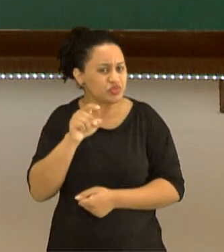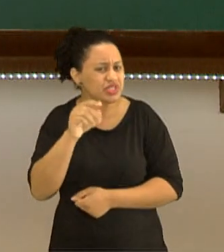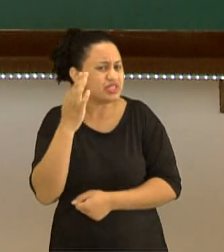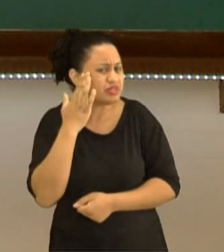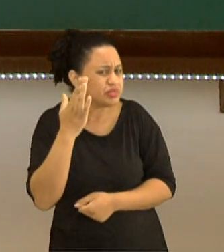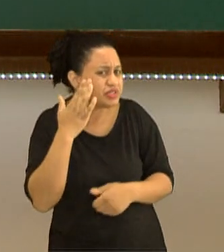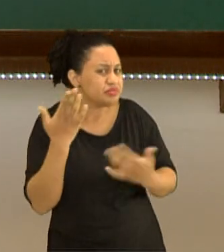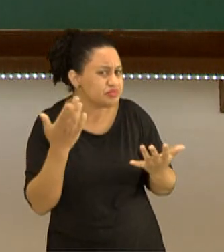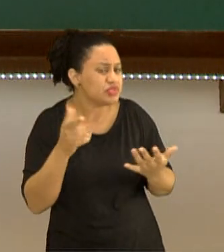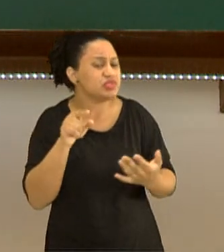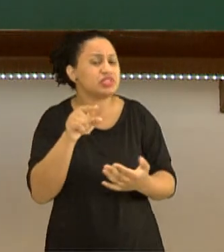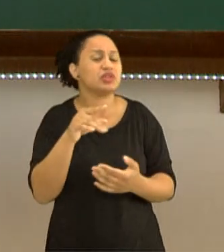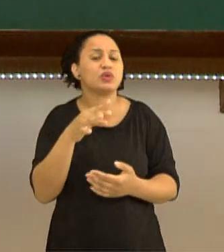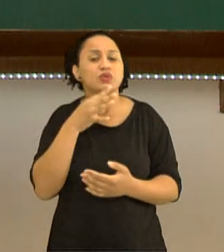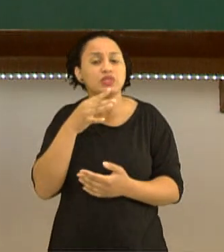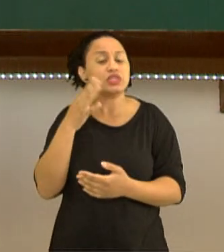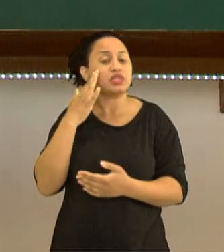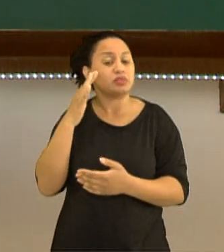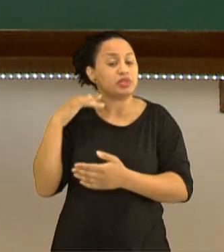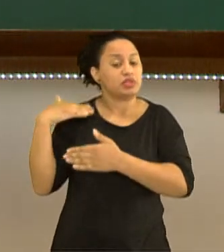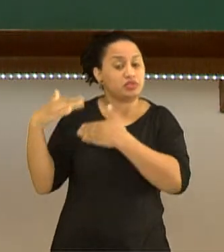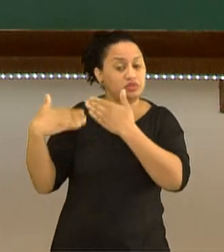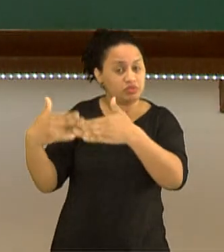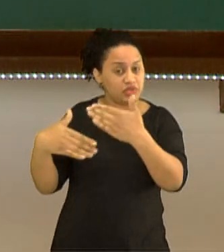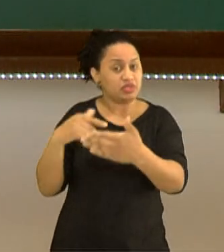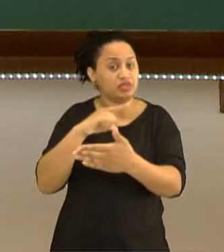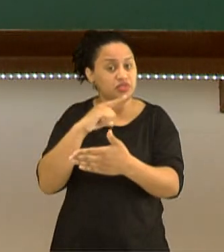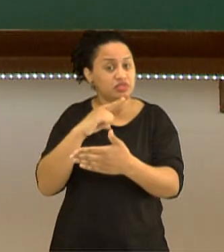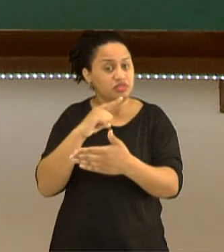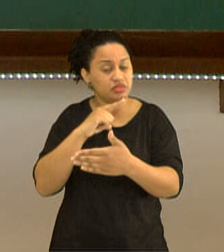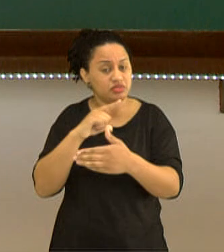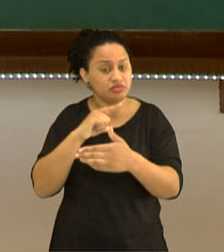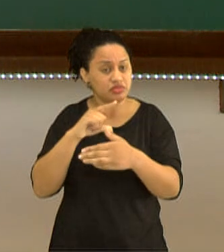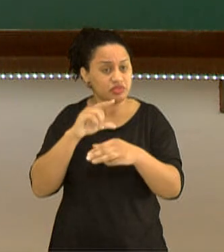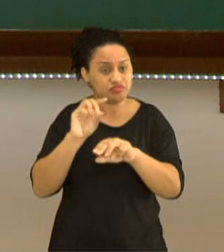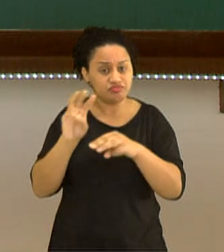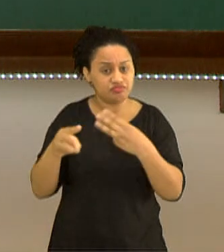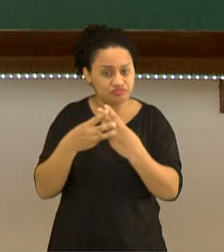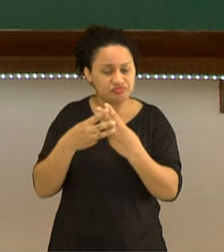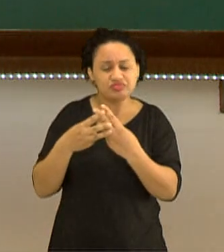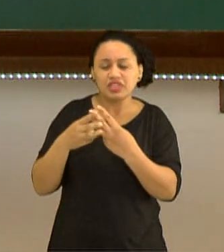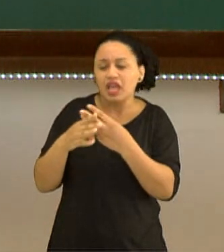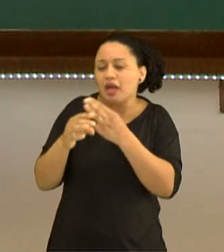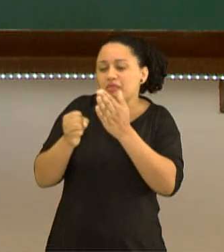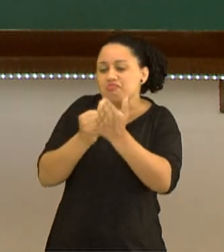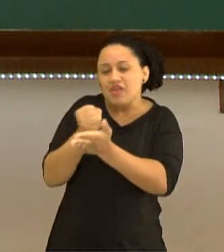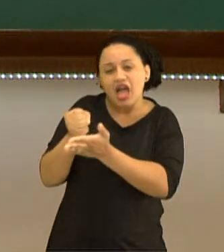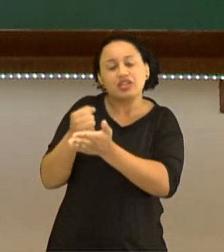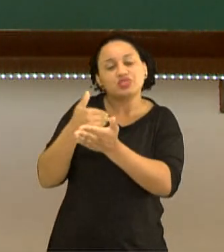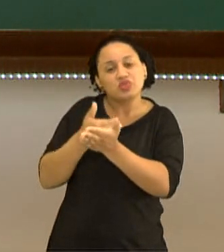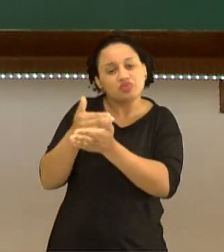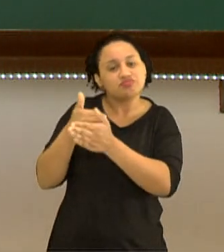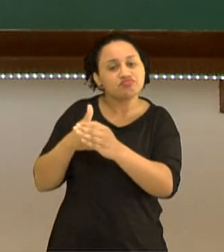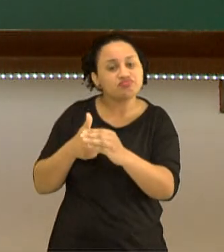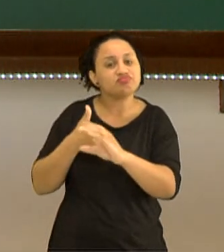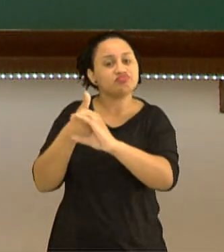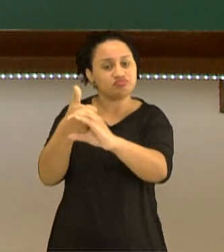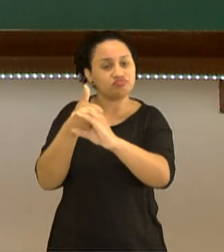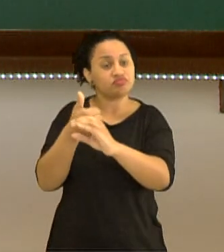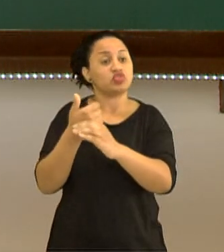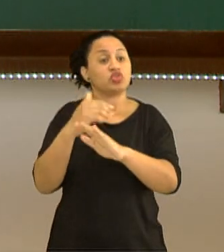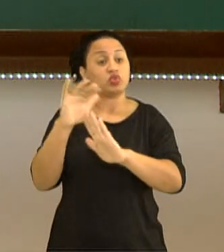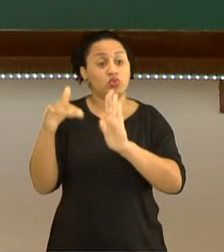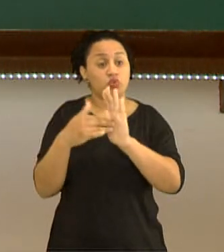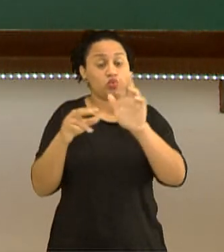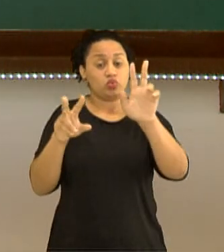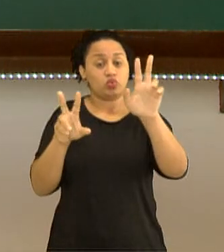disso? Conheciam esse processo dentro do judaísmo, que está ali na base do cristianismo. Inclusive, todas essas citações